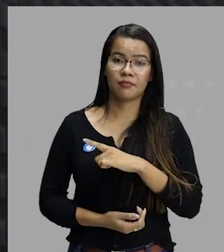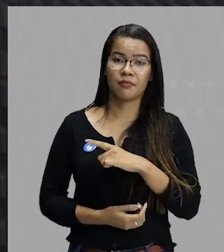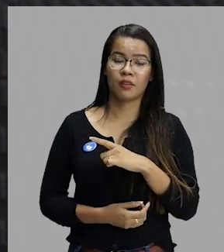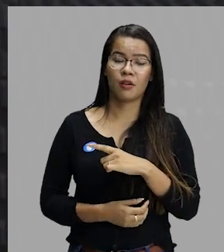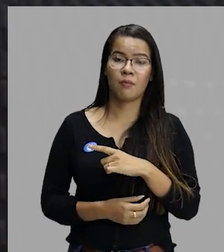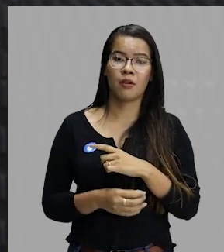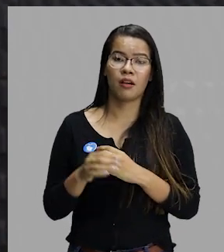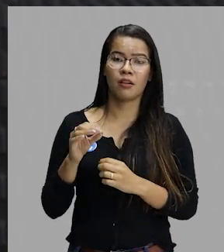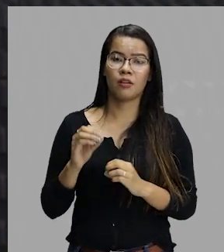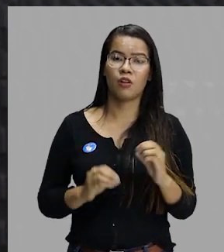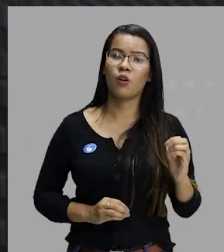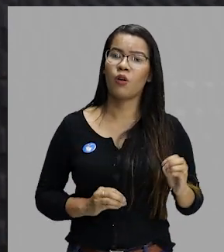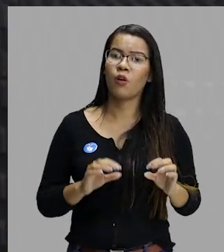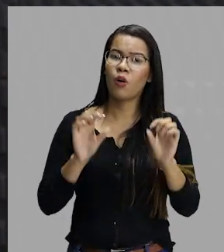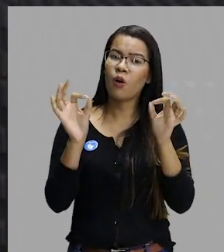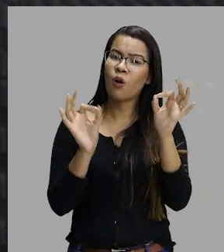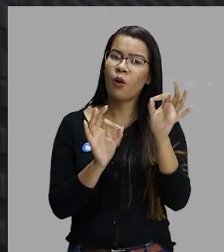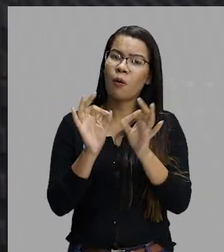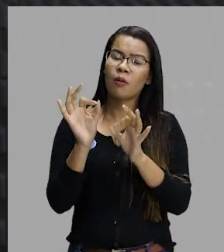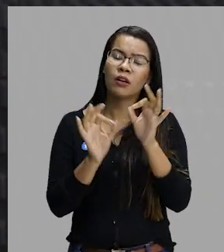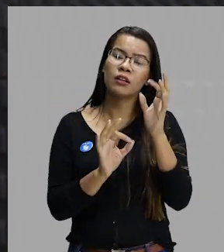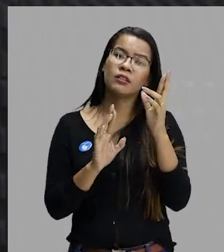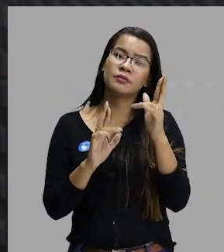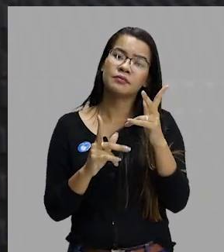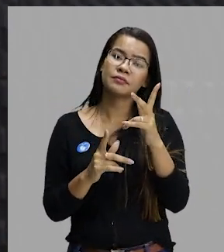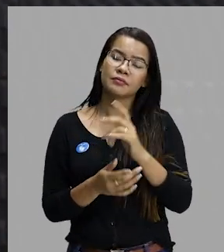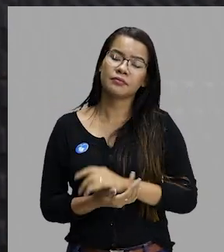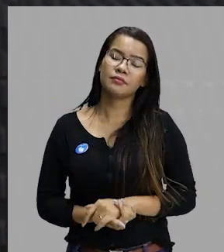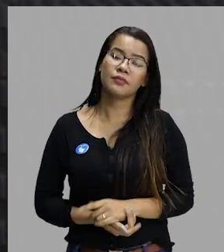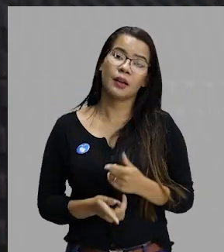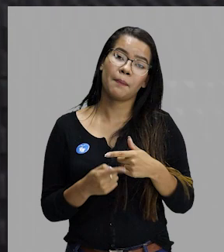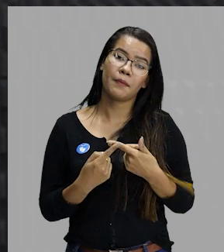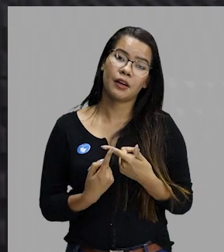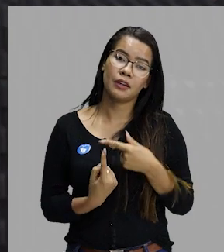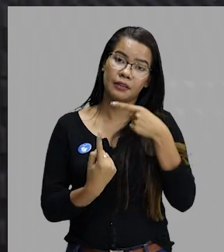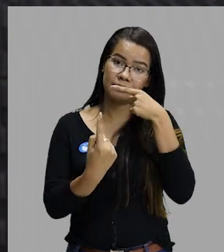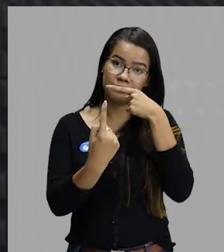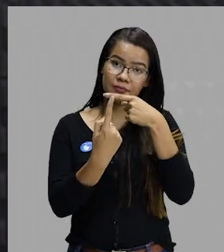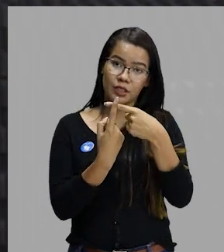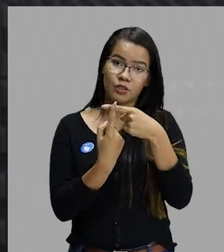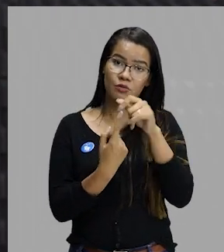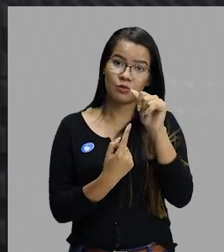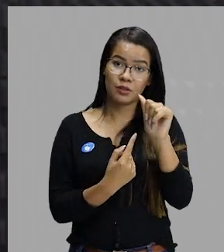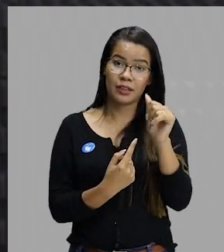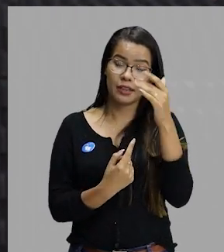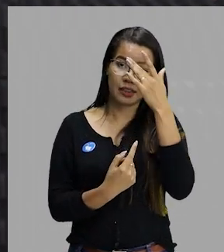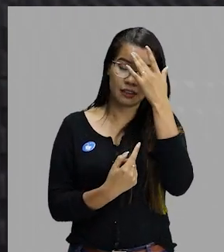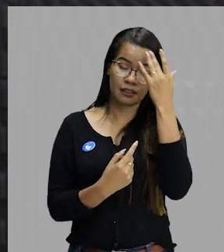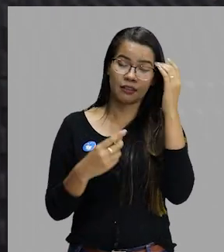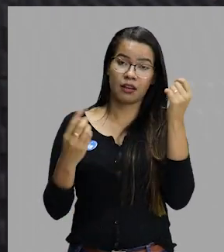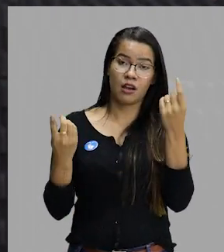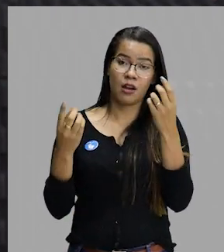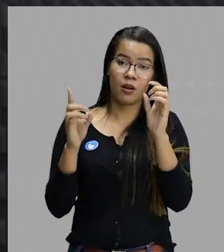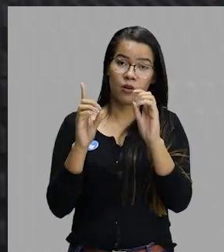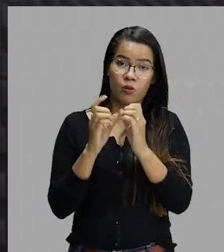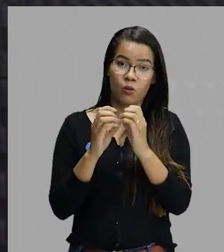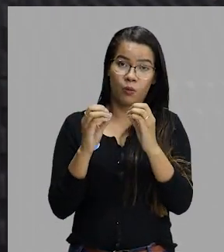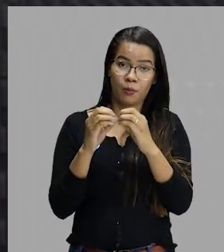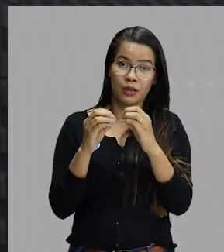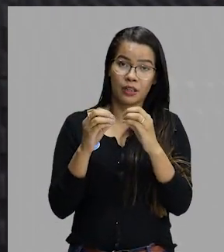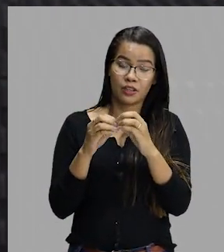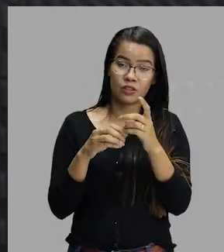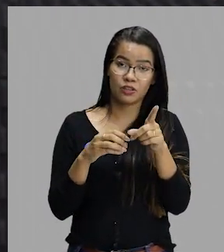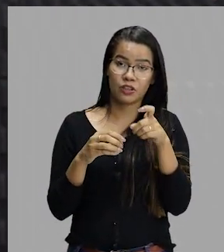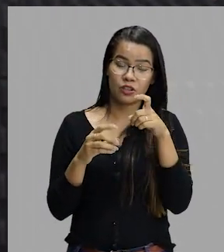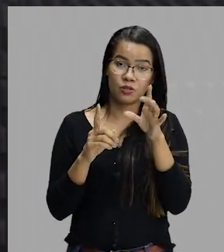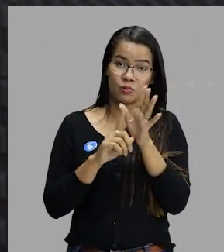diferente, né? PC, botei 3 menos 2x, mais o a é quem acompanha x. Tá? Quem é que está acompanhando x aqui? O menos